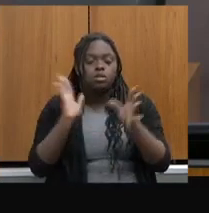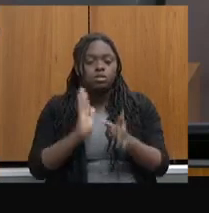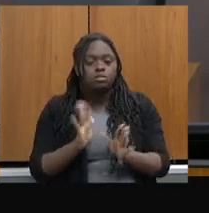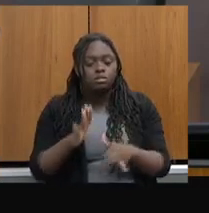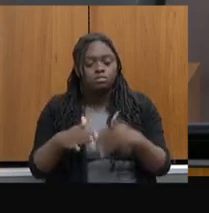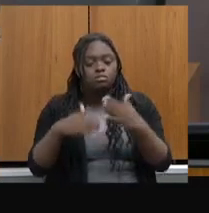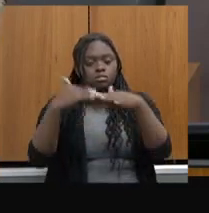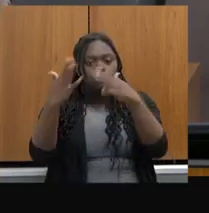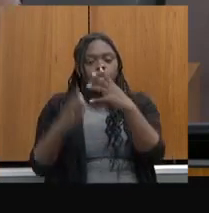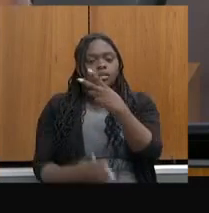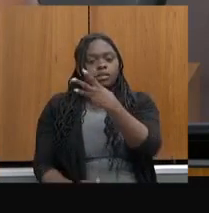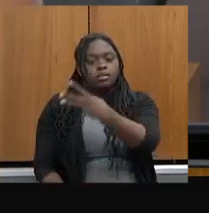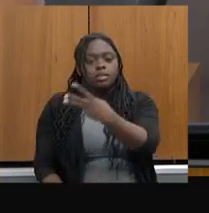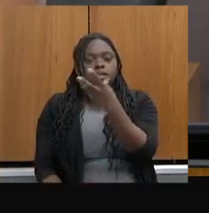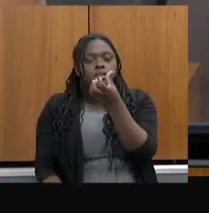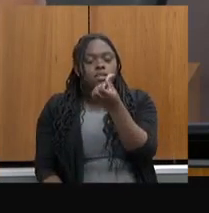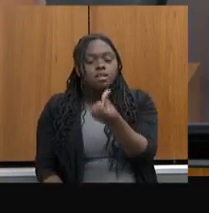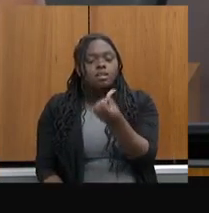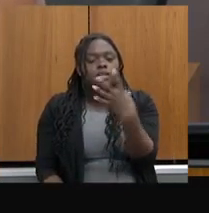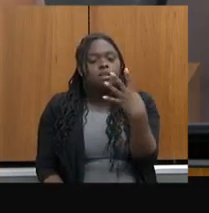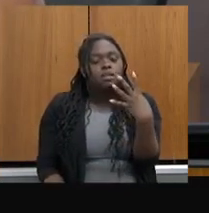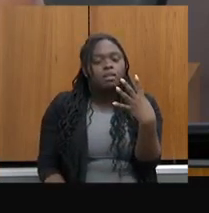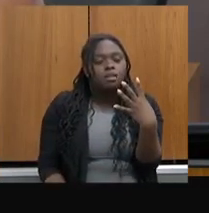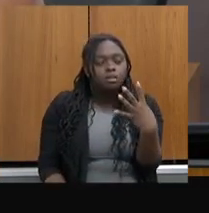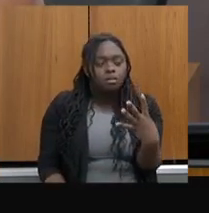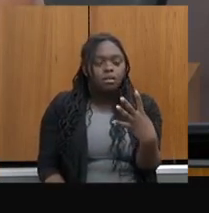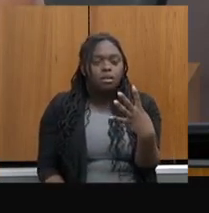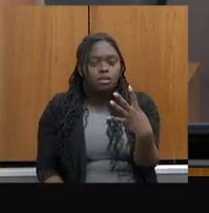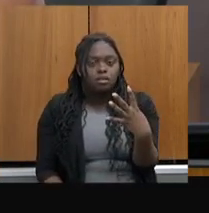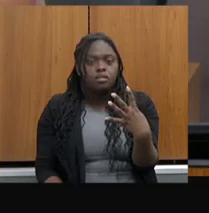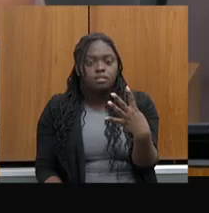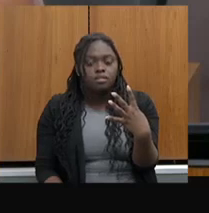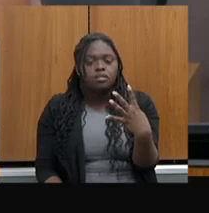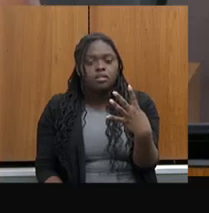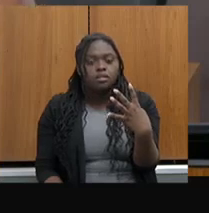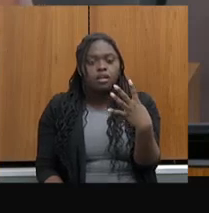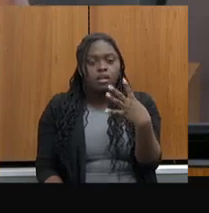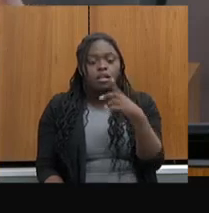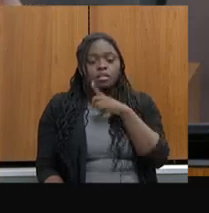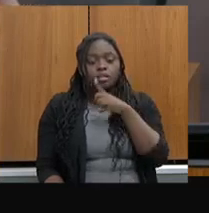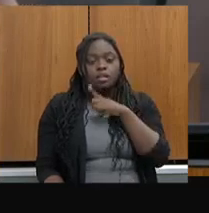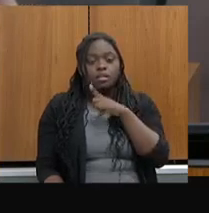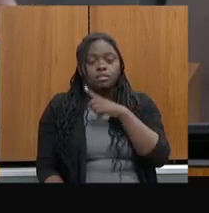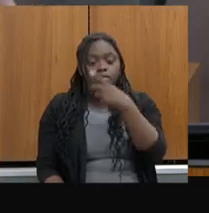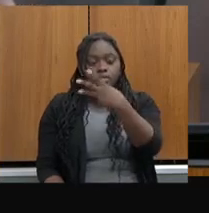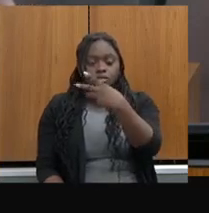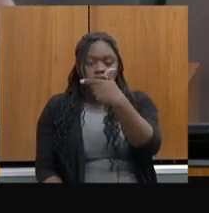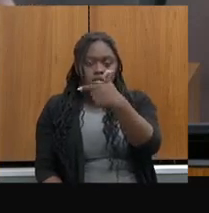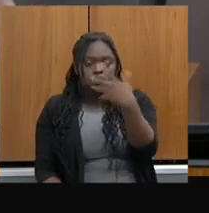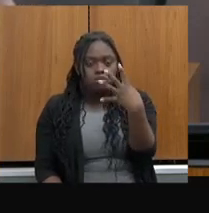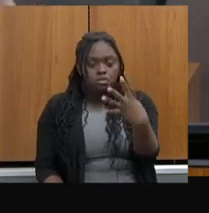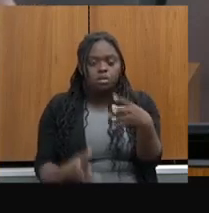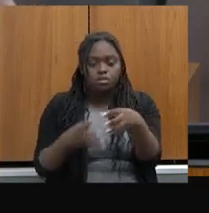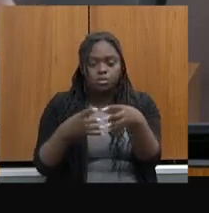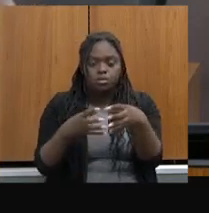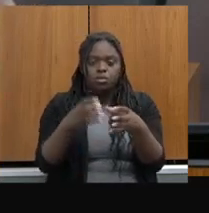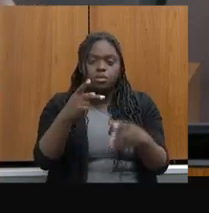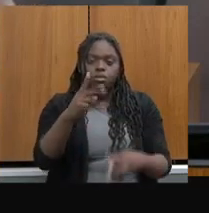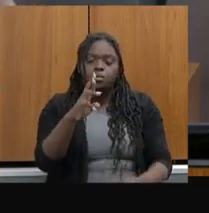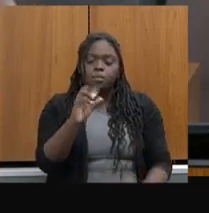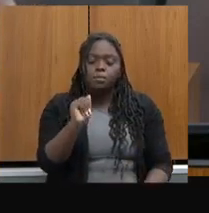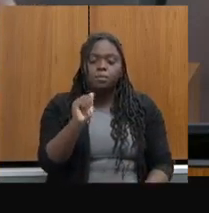para 364 sendo 324 do quadro de Praças e